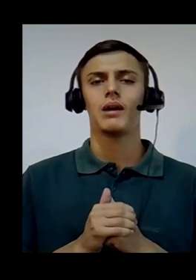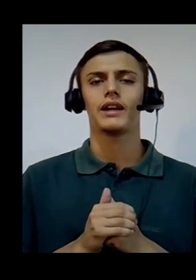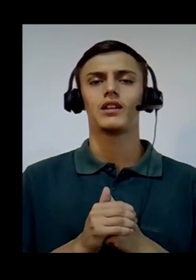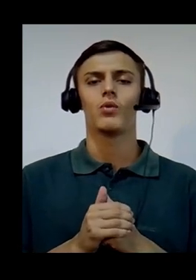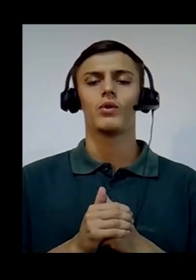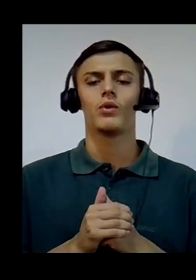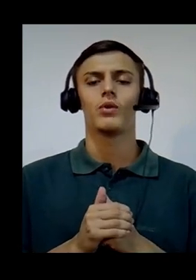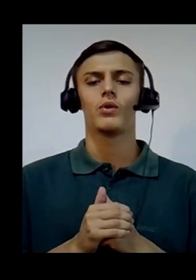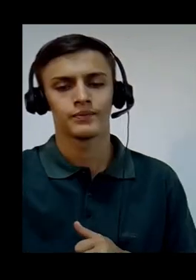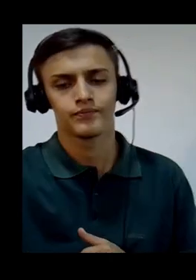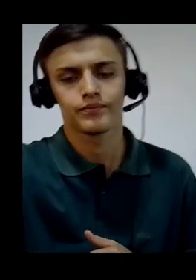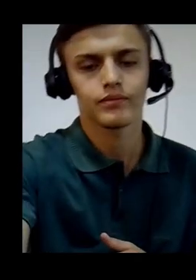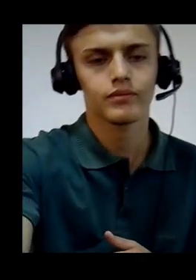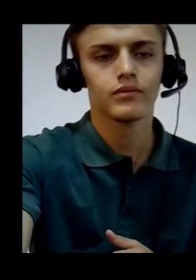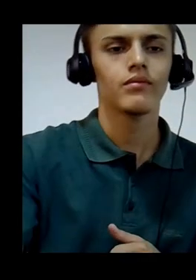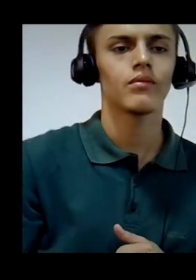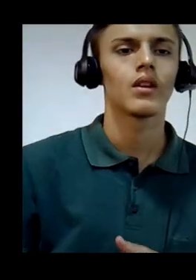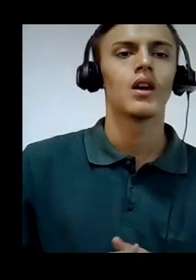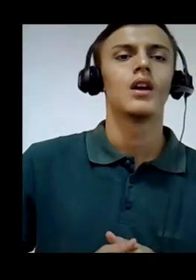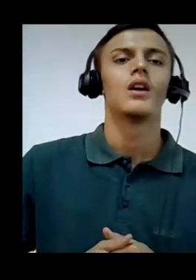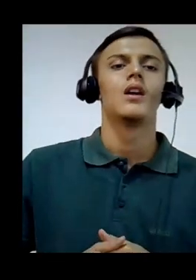vai desbloquear a máquina ou o equipamento.